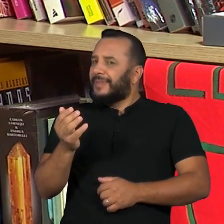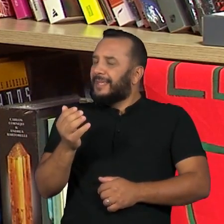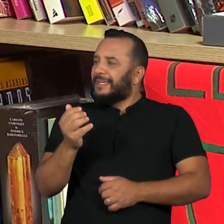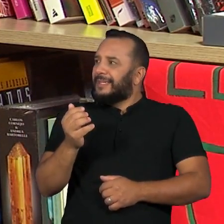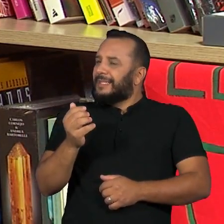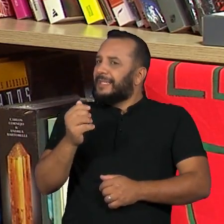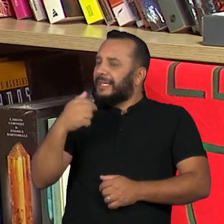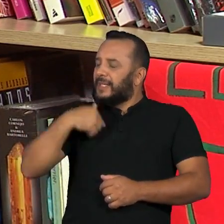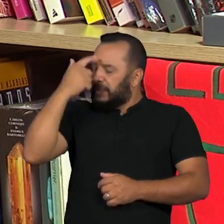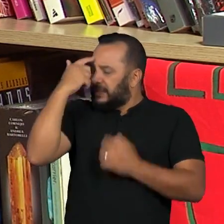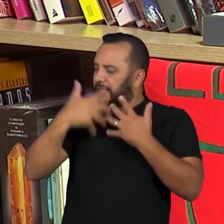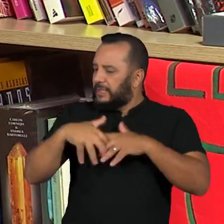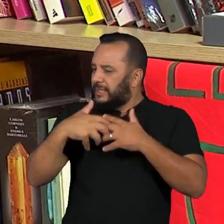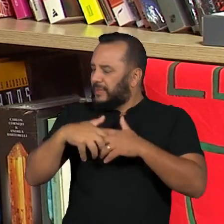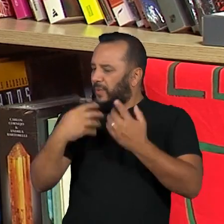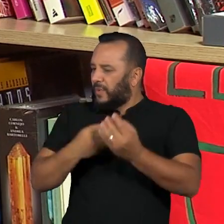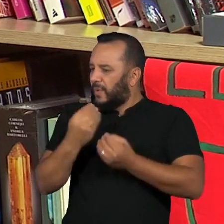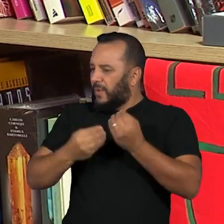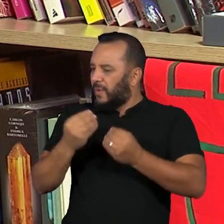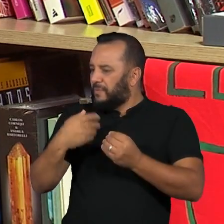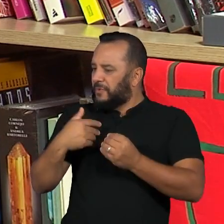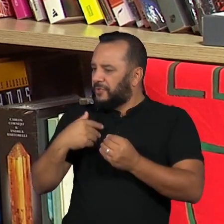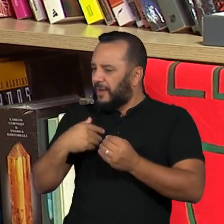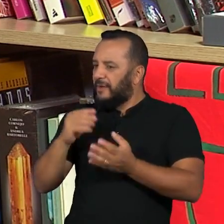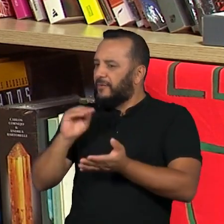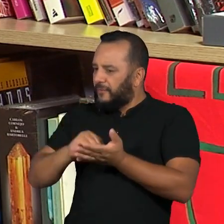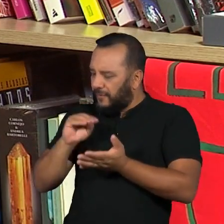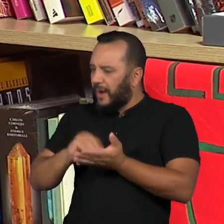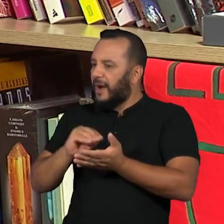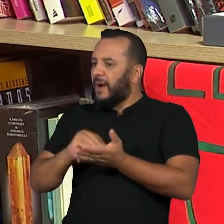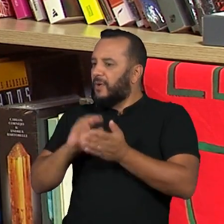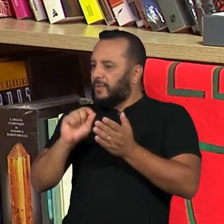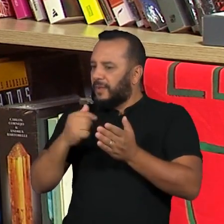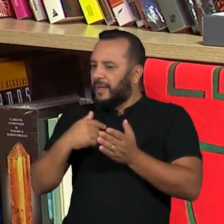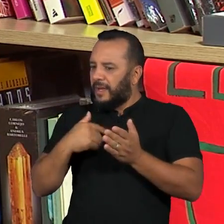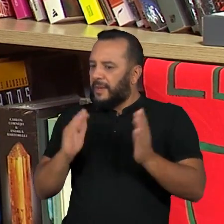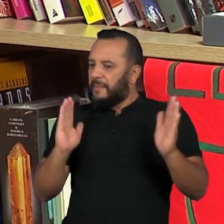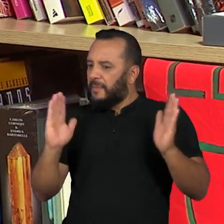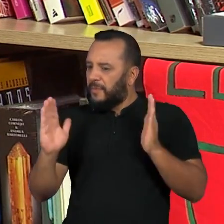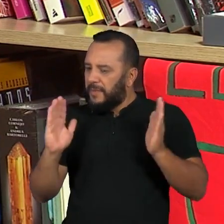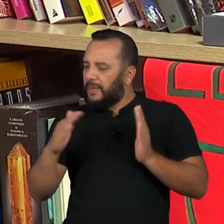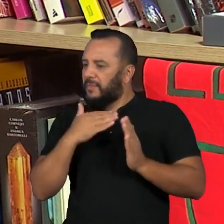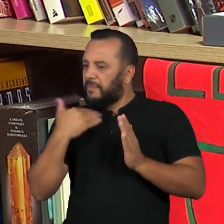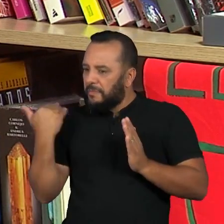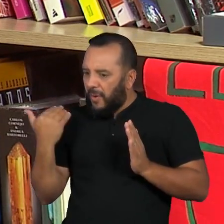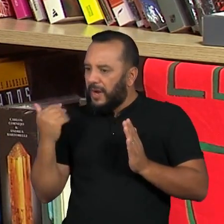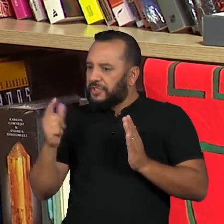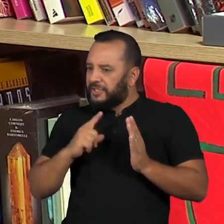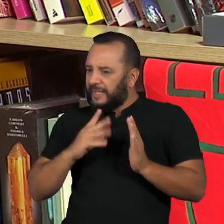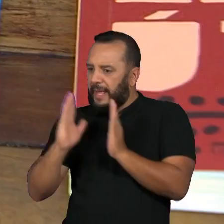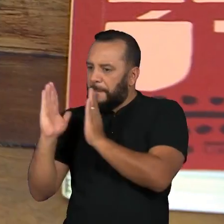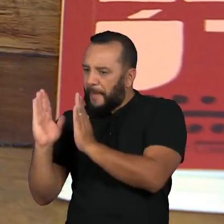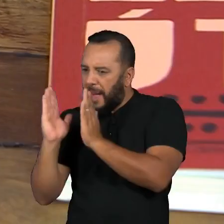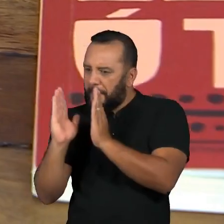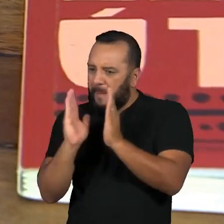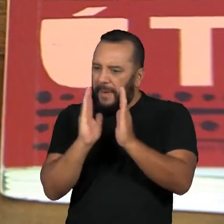nossa sociedade e como nas sociedades indígenas esses momentos de passagem são profundamente